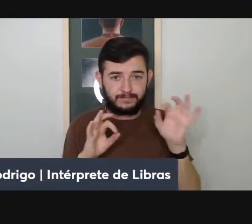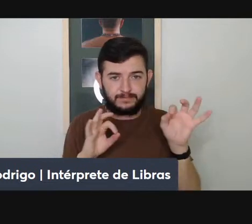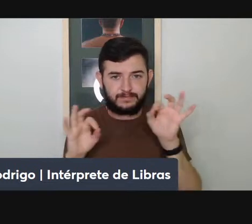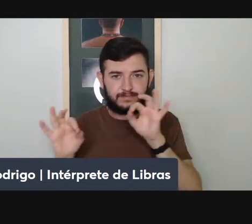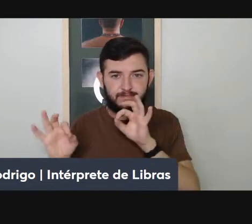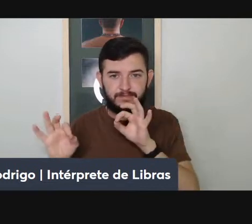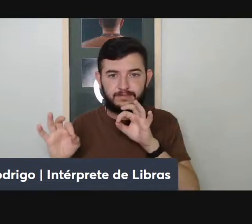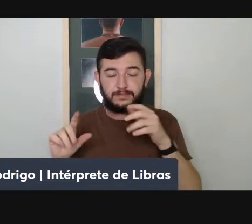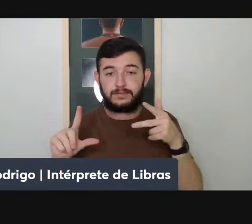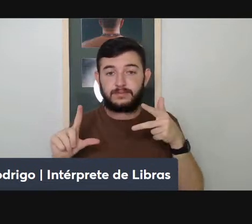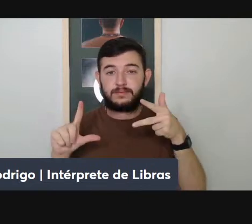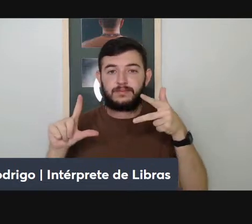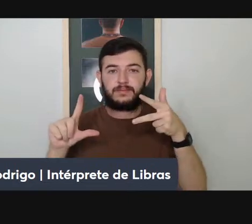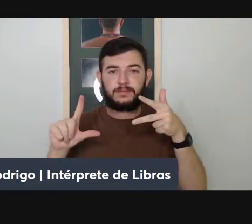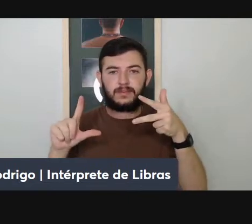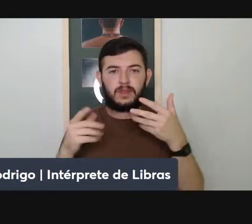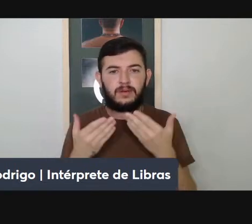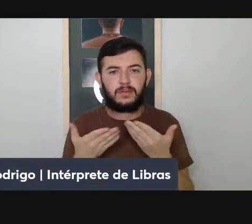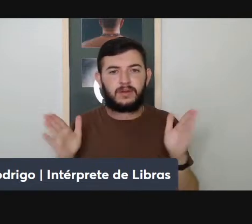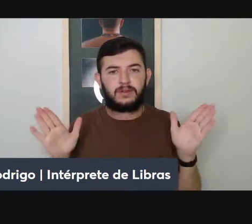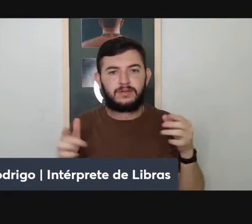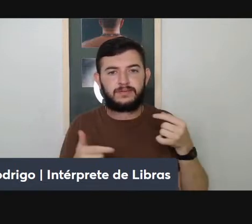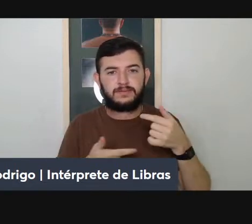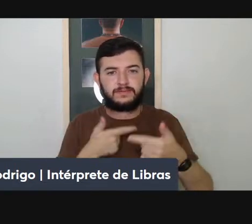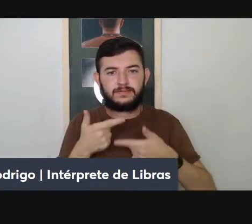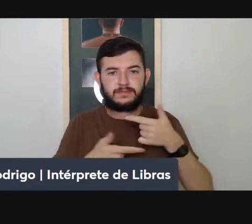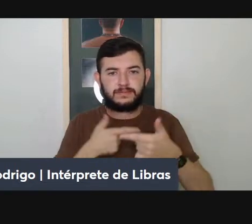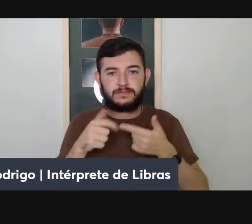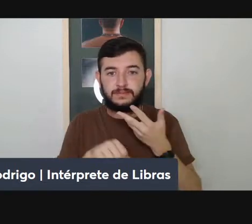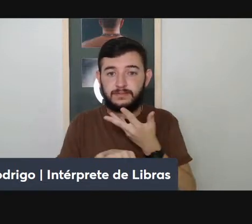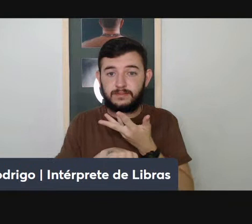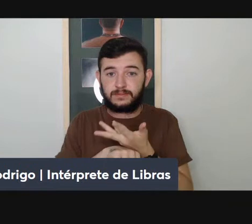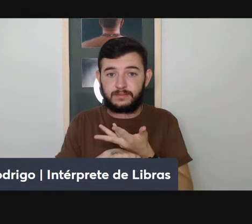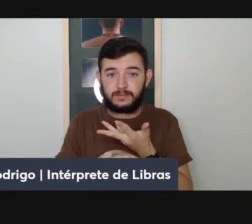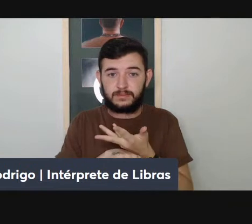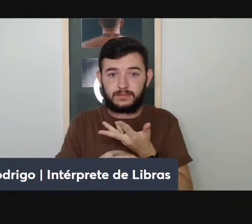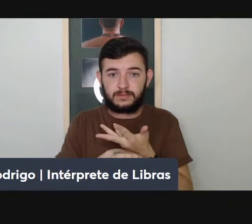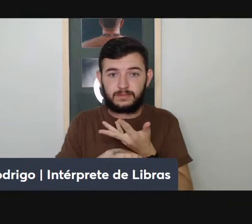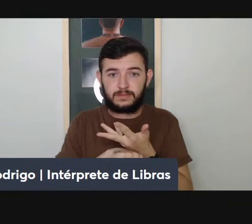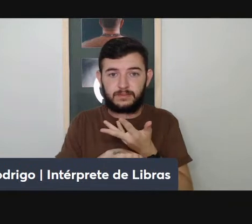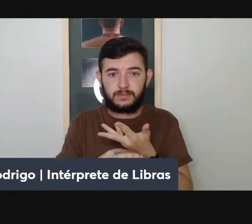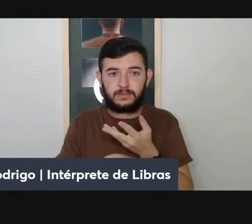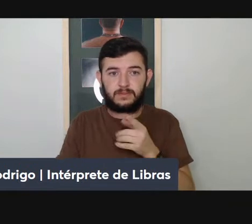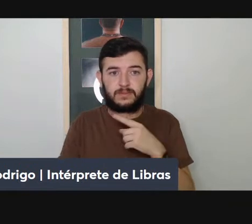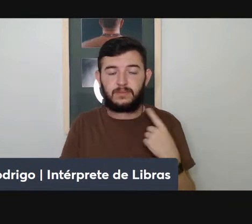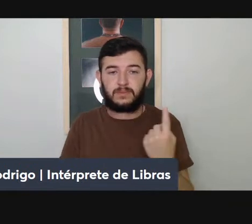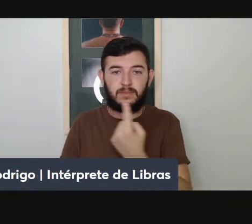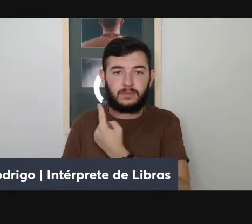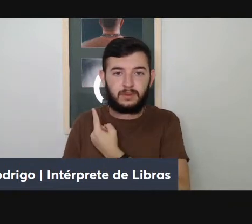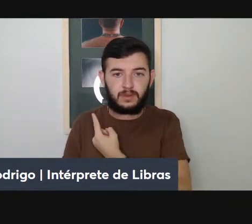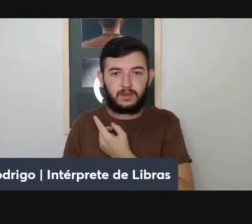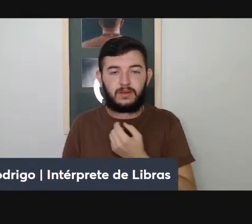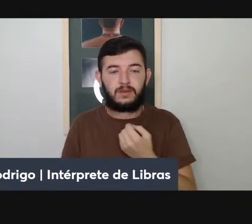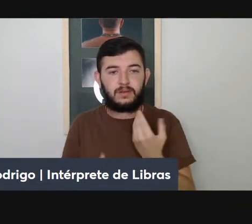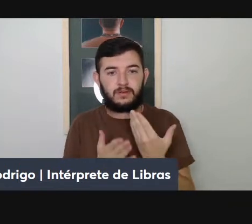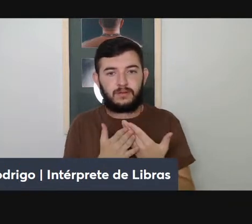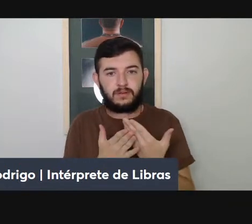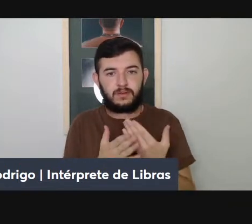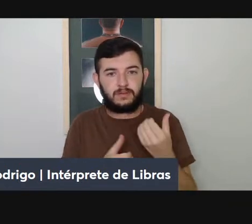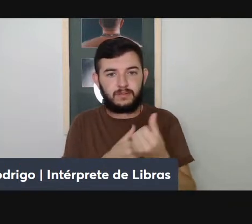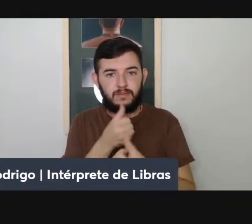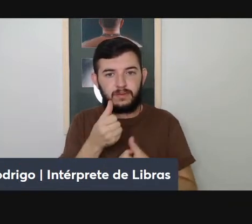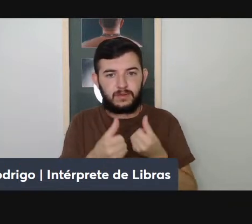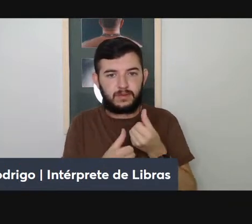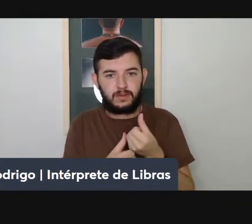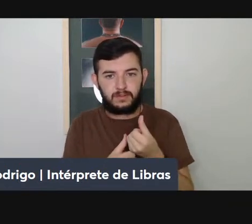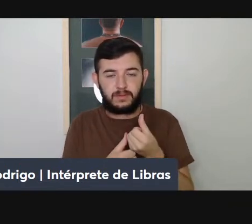é uma iniciativa da nossa disciplina que nós tínhamos neste semestre, então é a nossa última